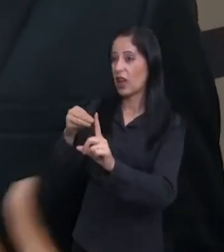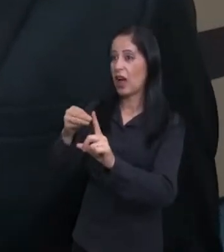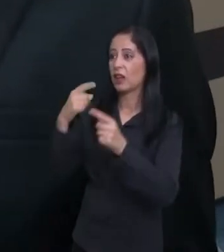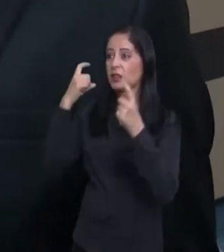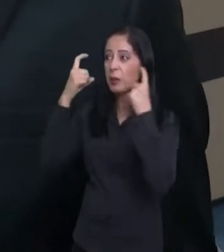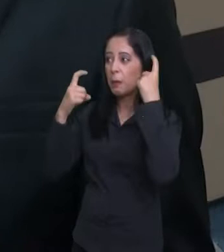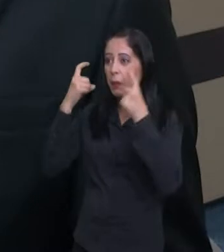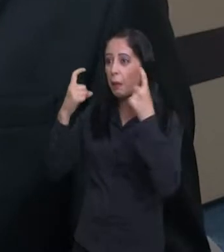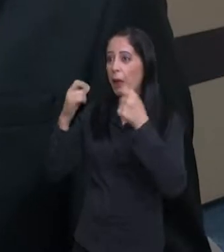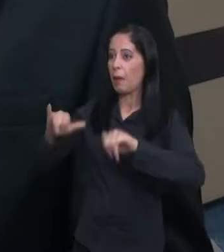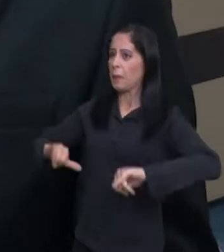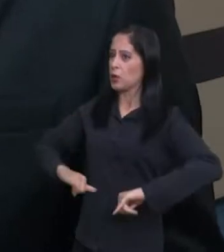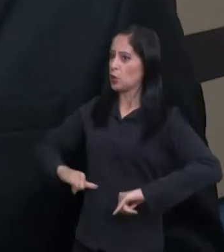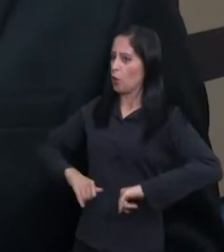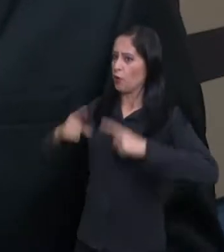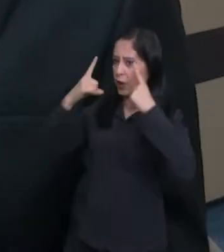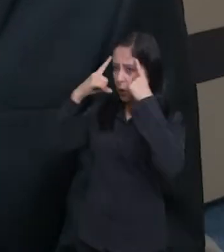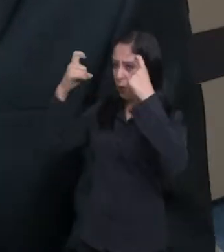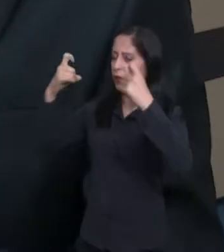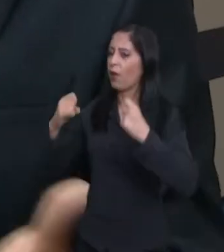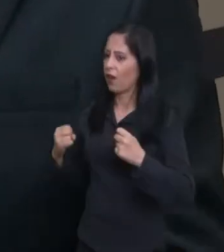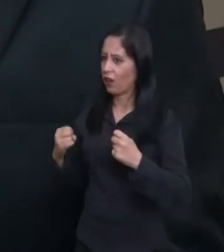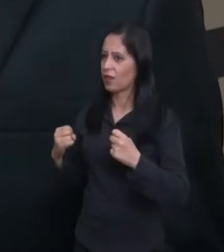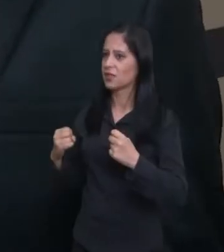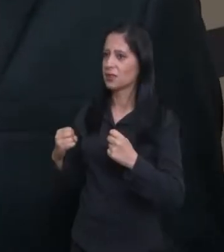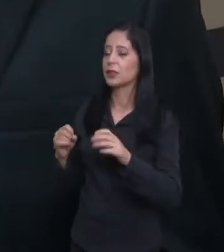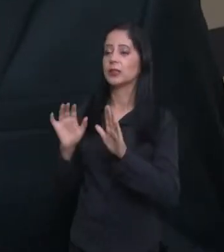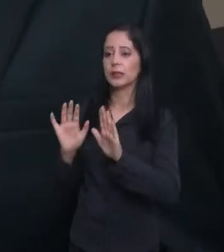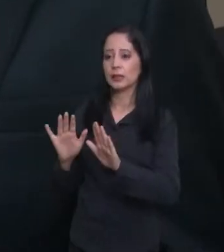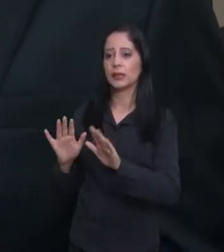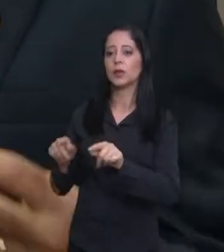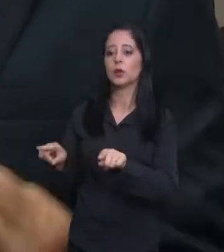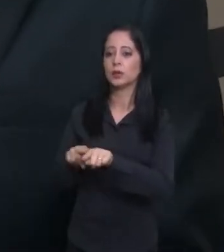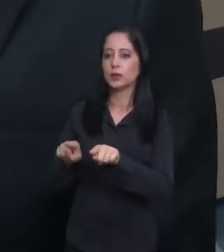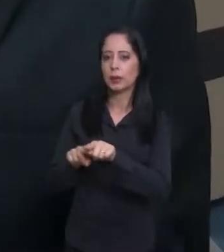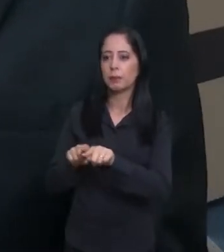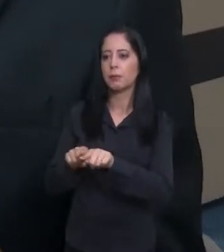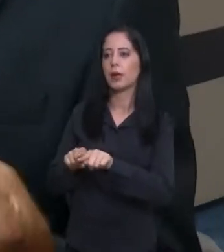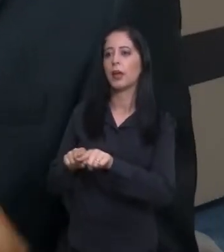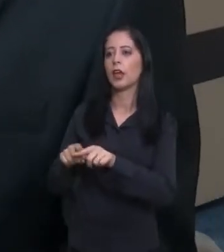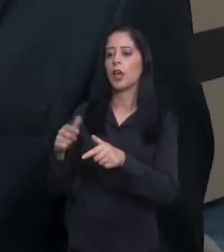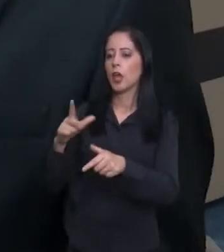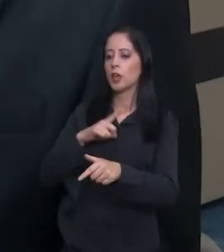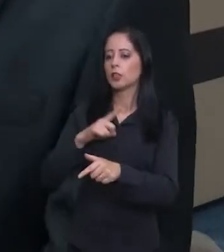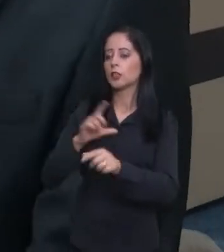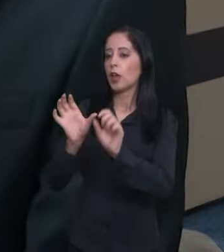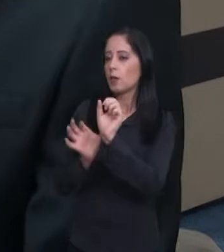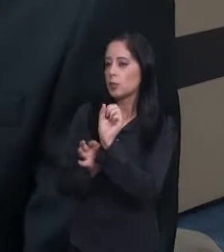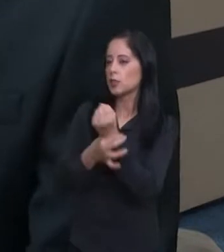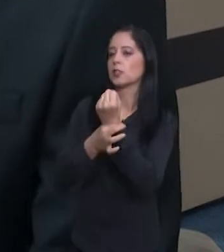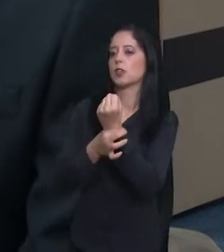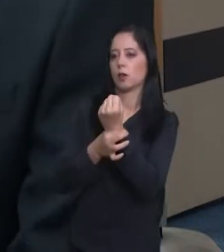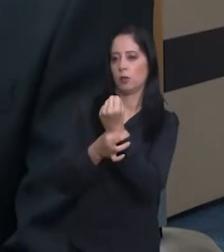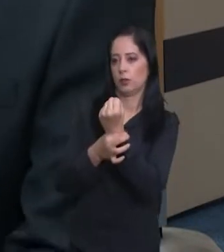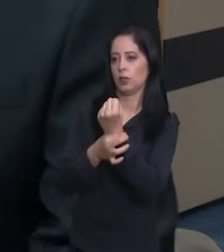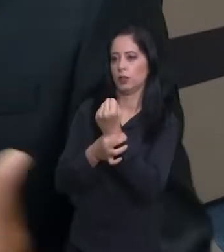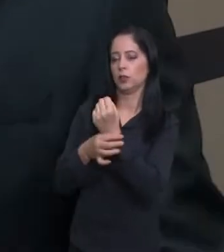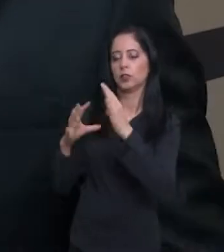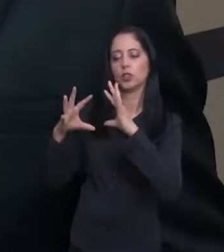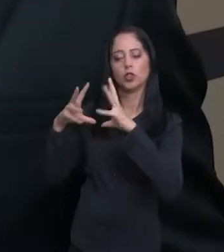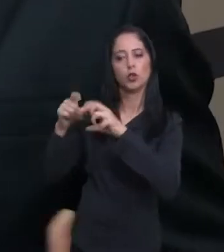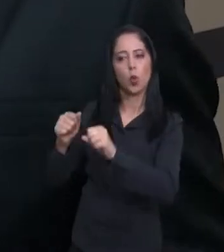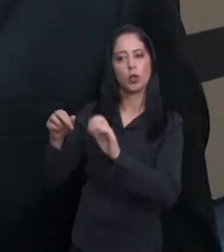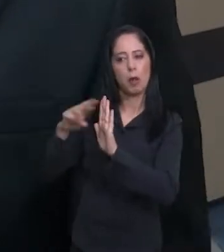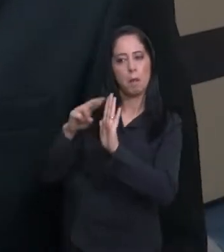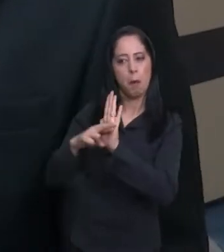vulnerável psicologicamente ele é sofreu uma agressão dentro da sua própria família né ela também terá um serviço de proteção com todas